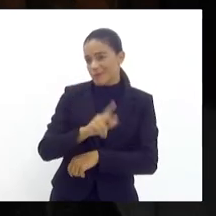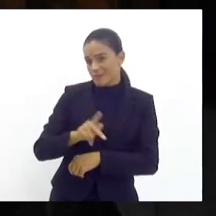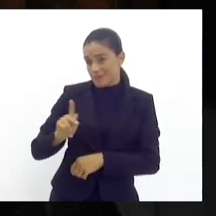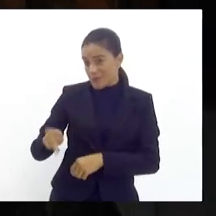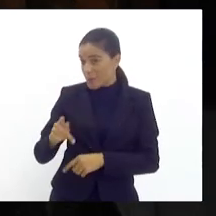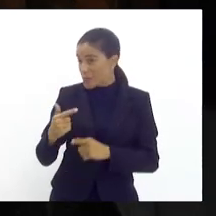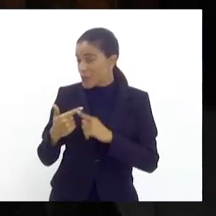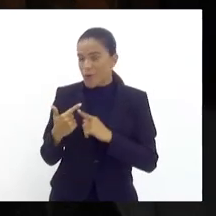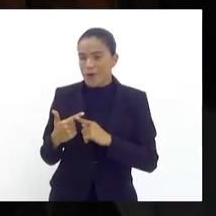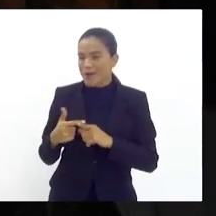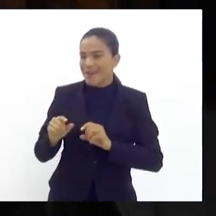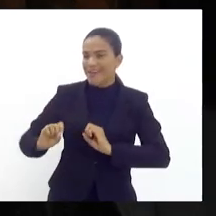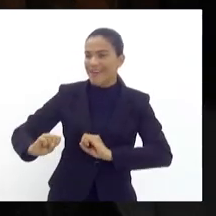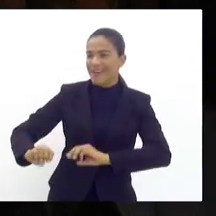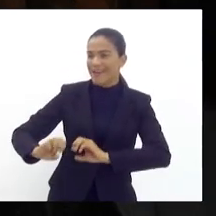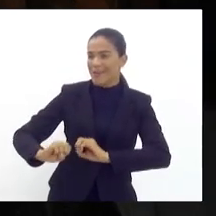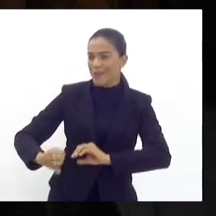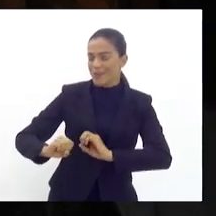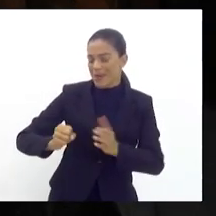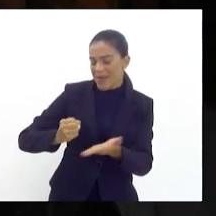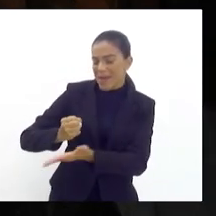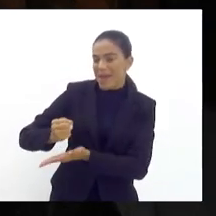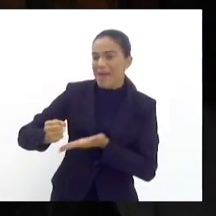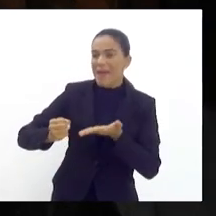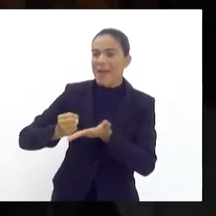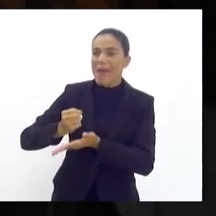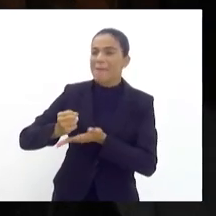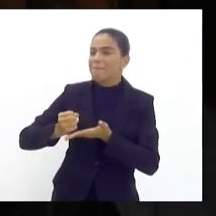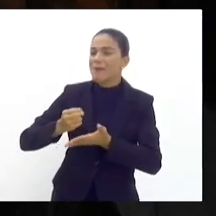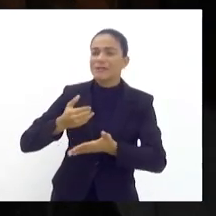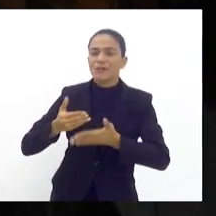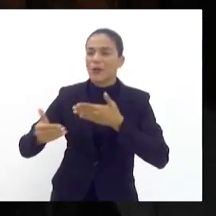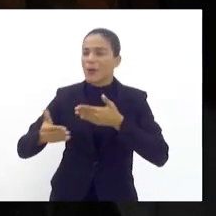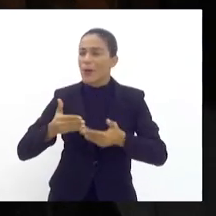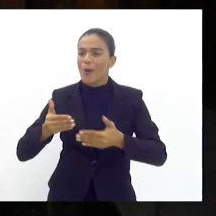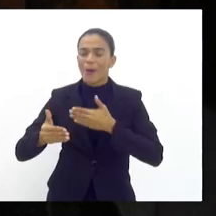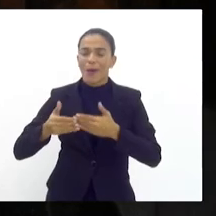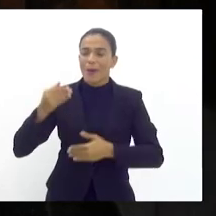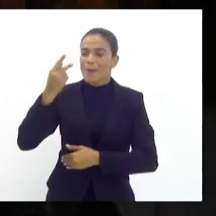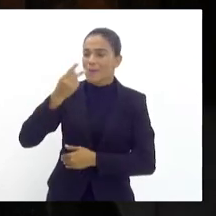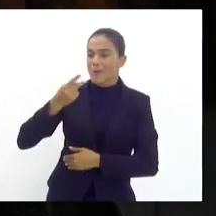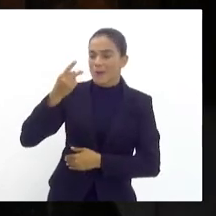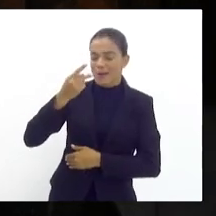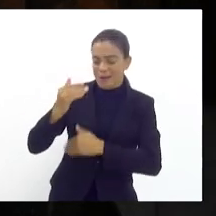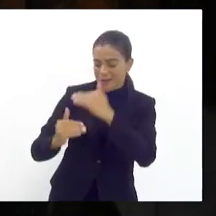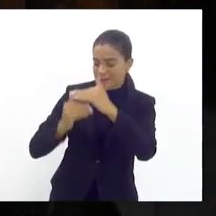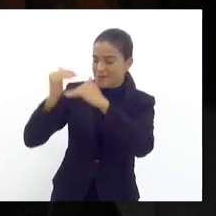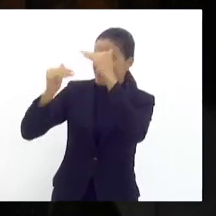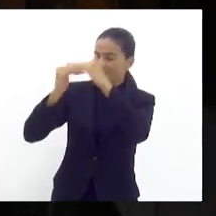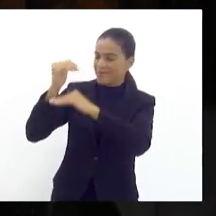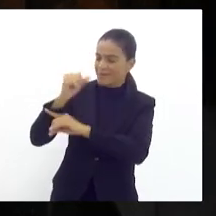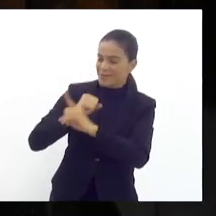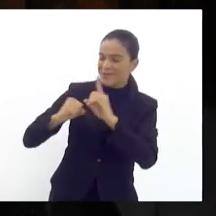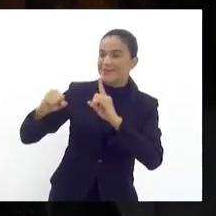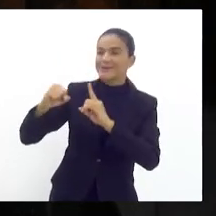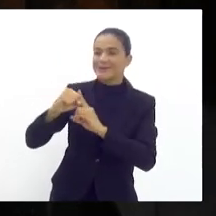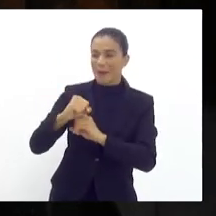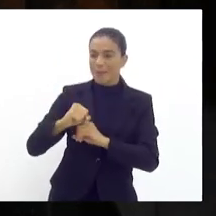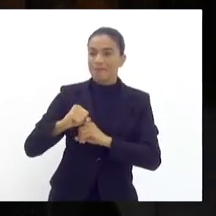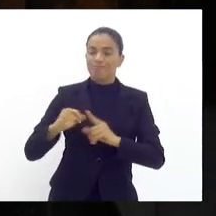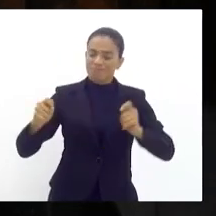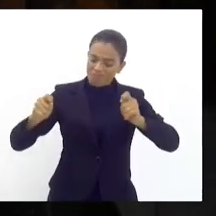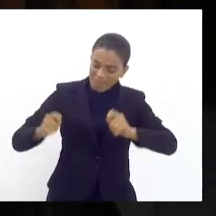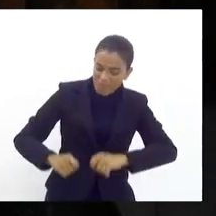educação é a base de qualquer política de desenvolvimento econômico social realmente possa